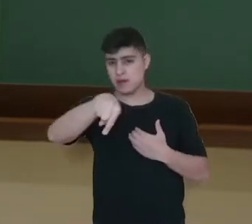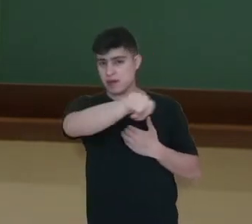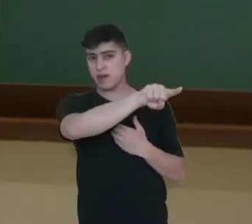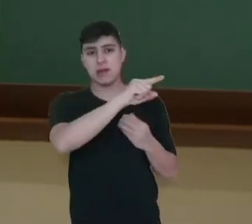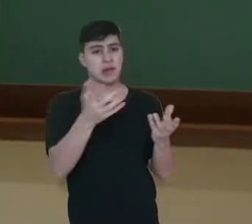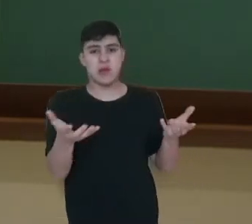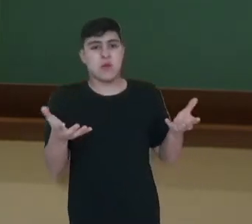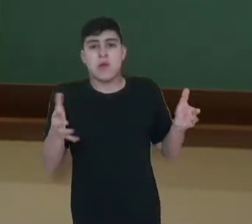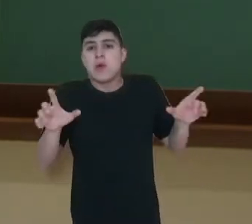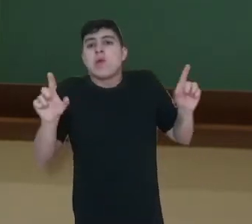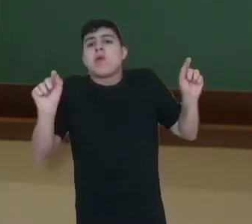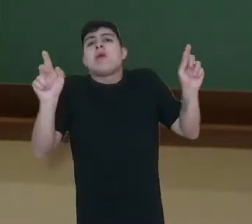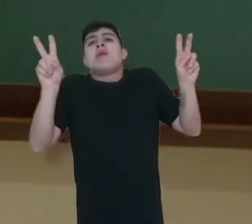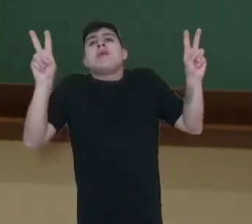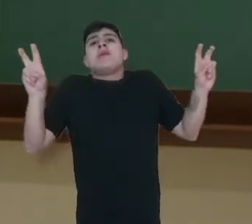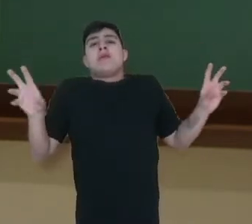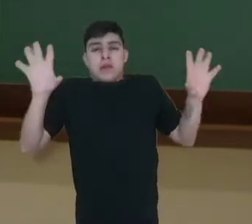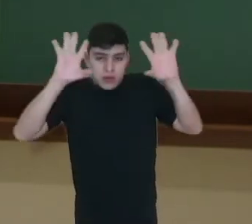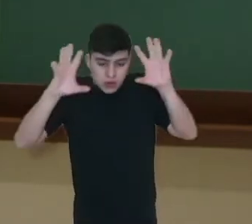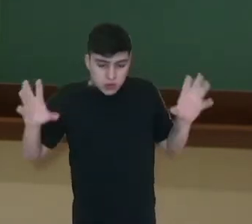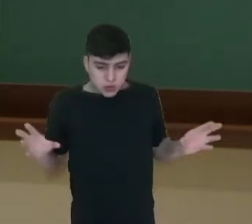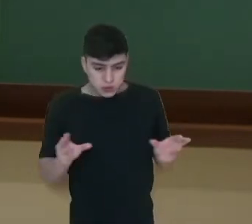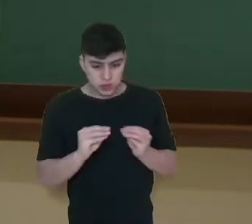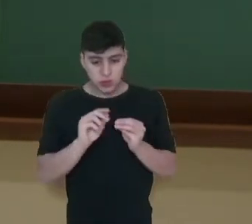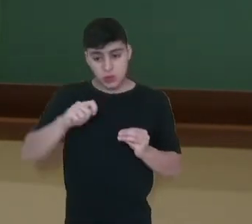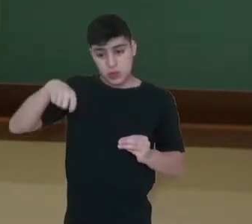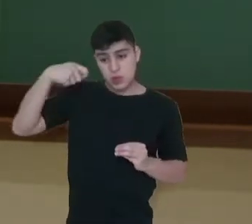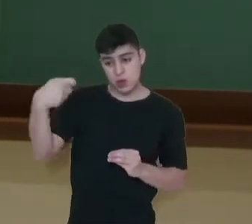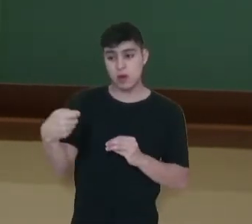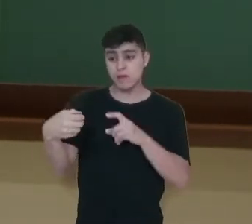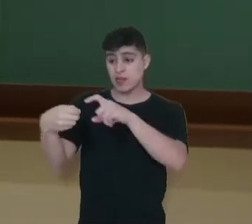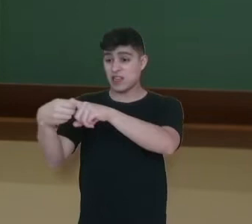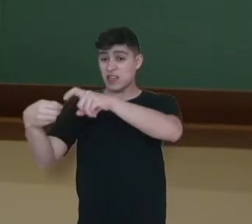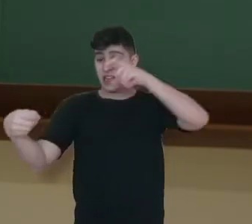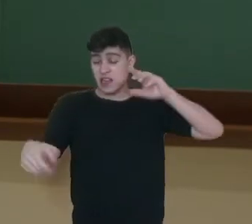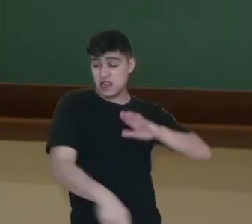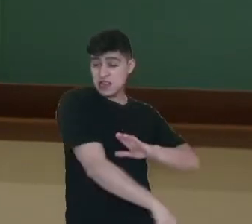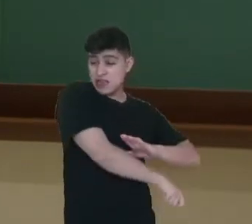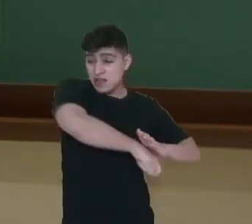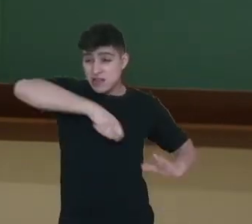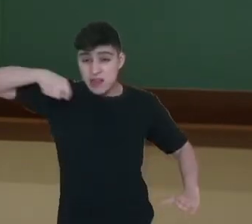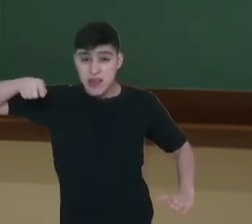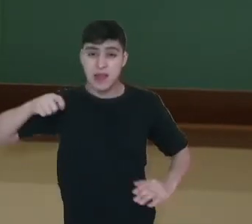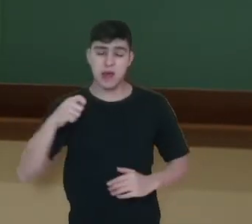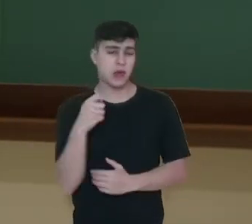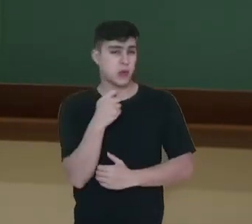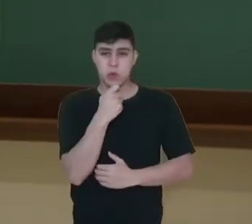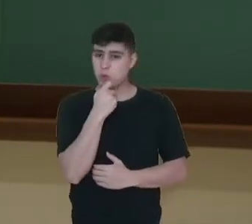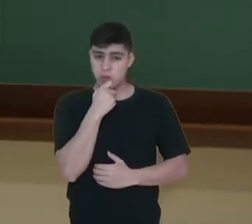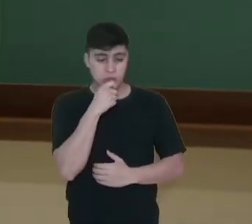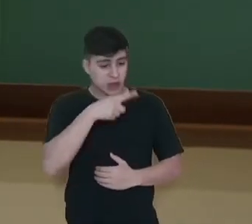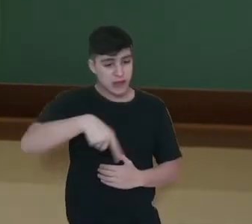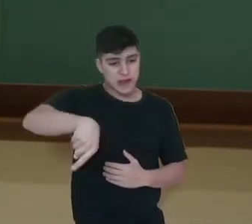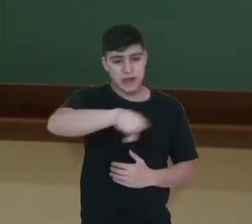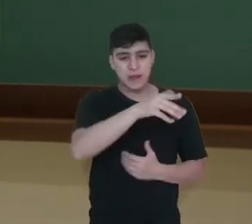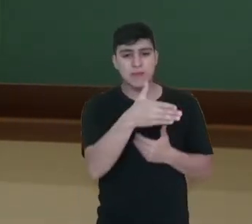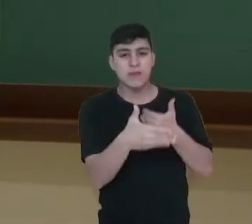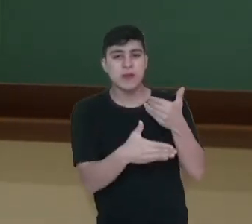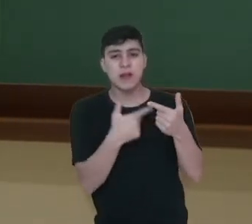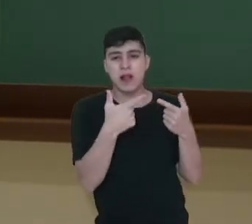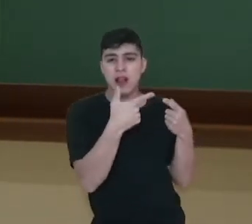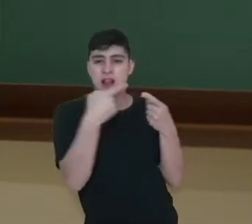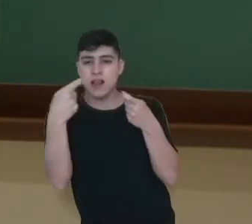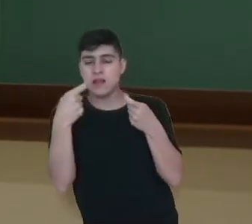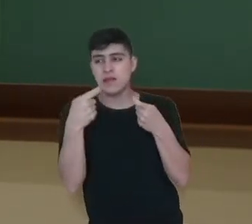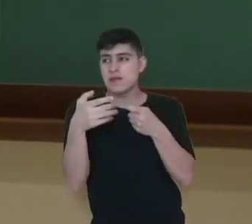neste congresso a nenhuma conclusão exata do que fazer, não se falava ainda em processo de independência,